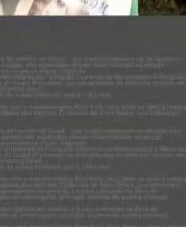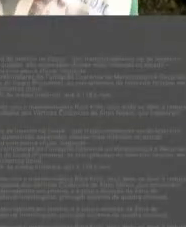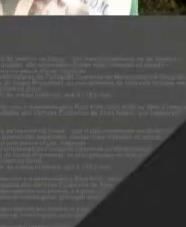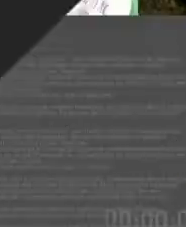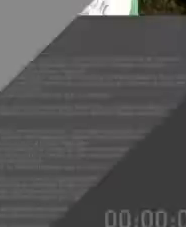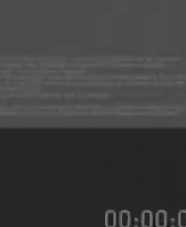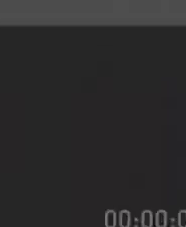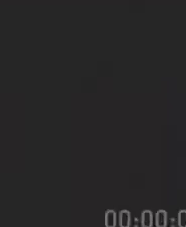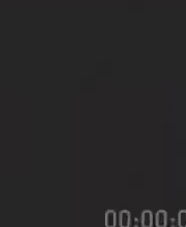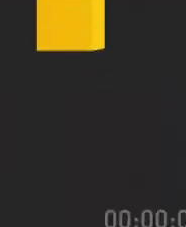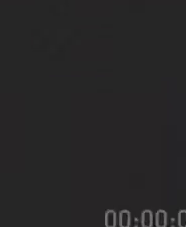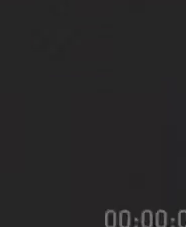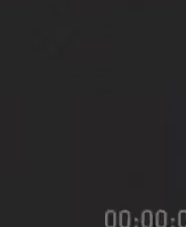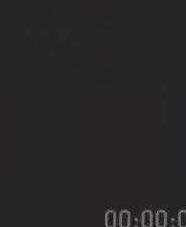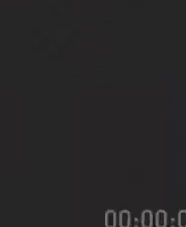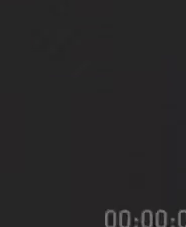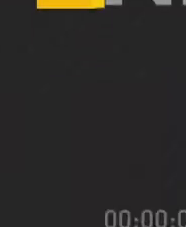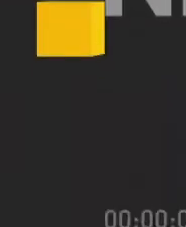ae